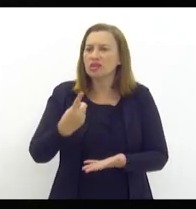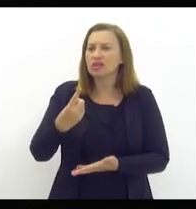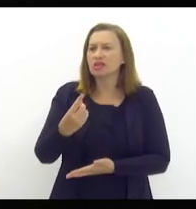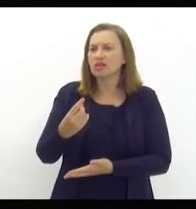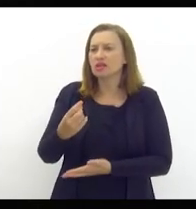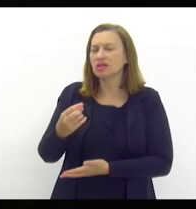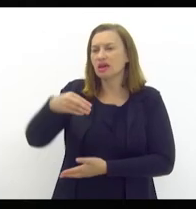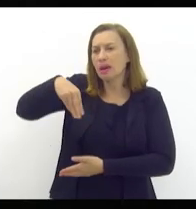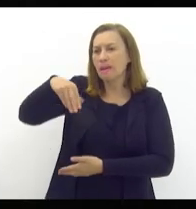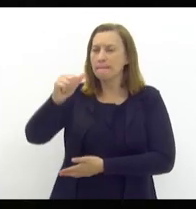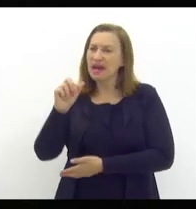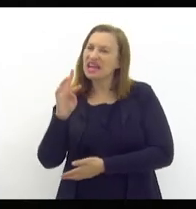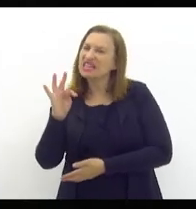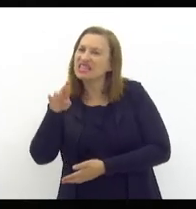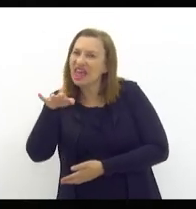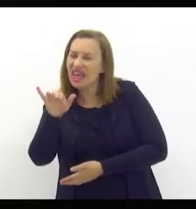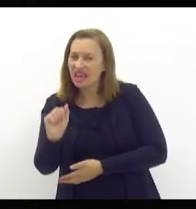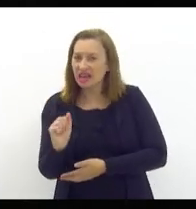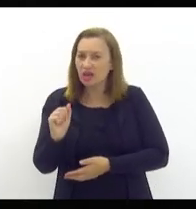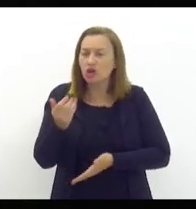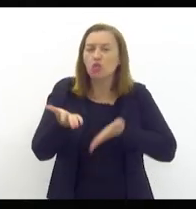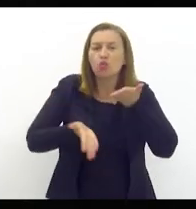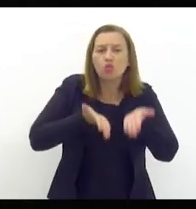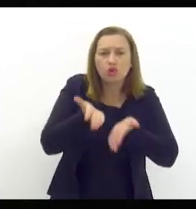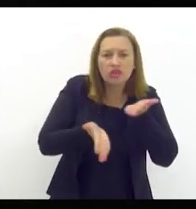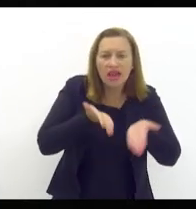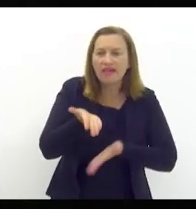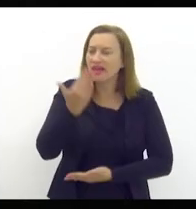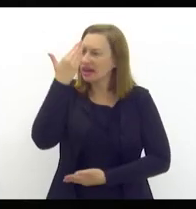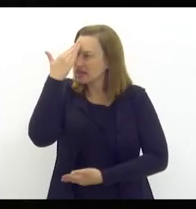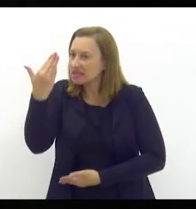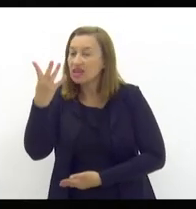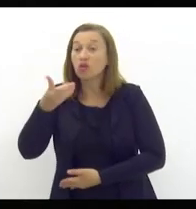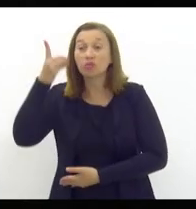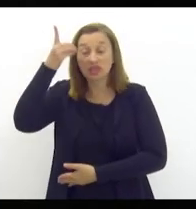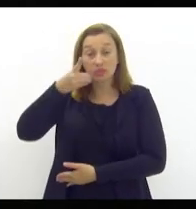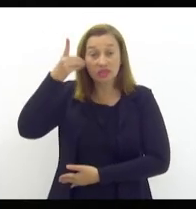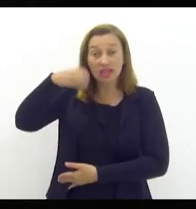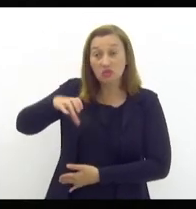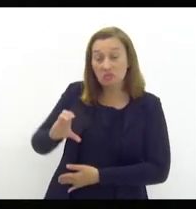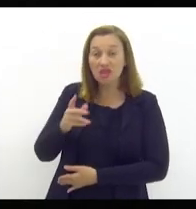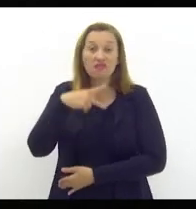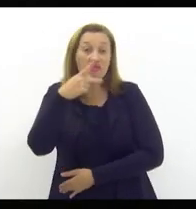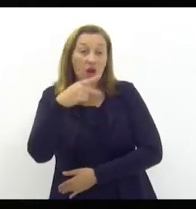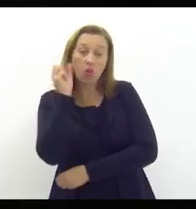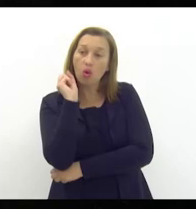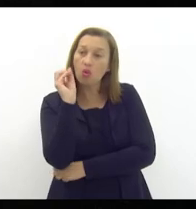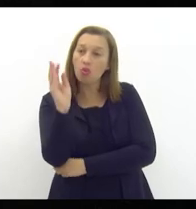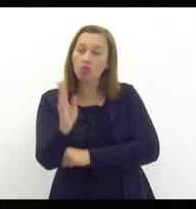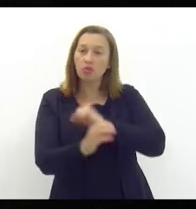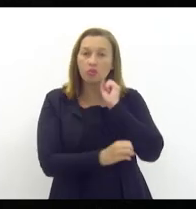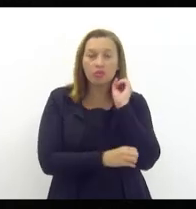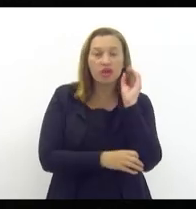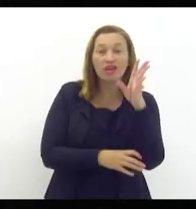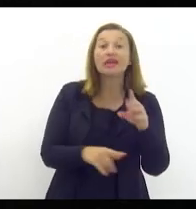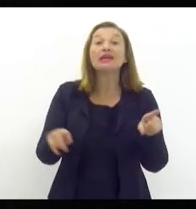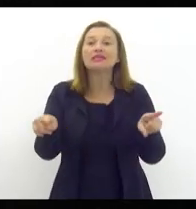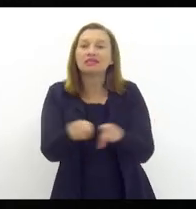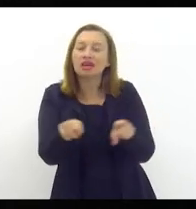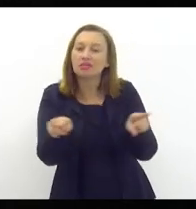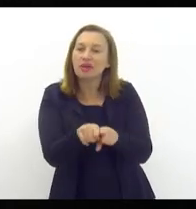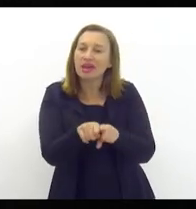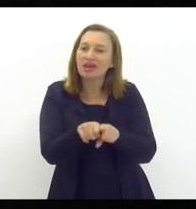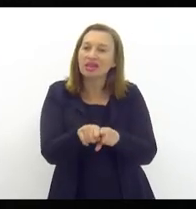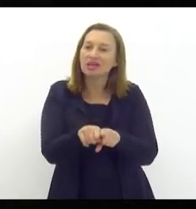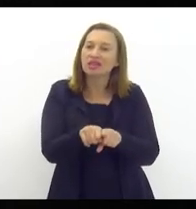marisqueiras, agradecer a elas pelo cuidado, como bem trouxe aqui o deputado Mink, ao meio ambiente e por trazer essa